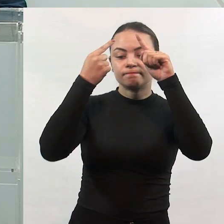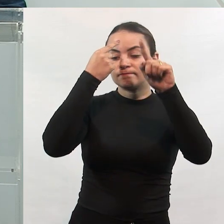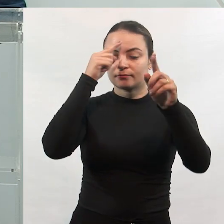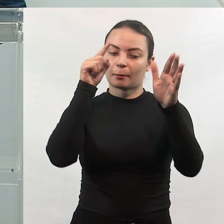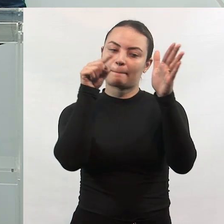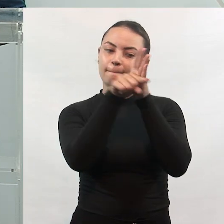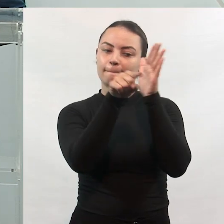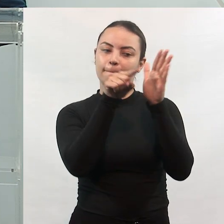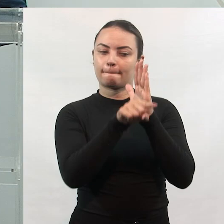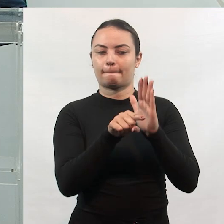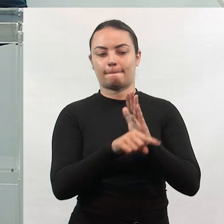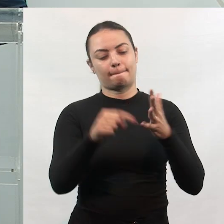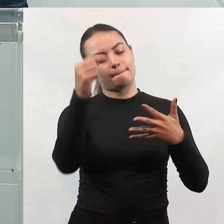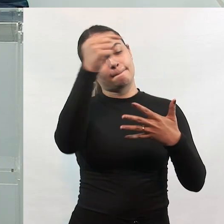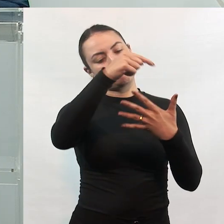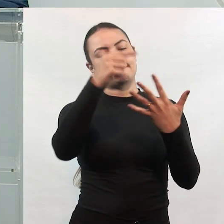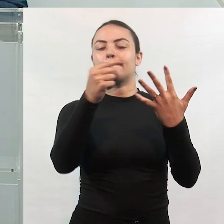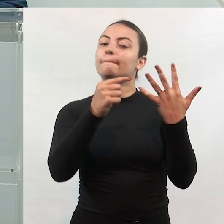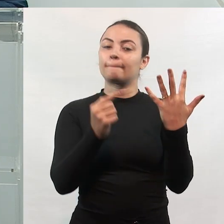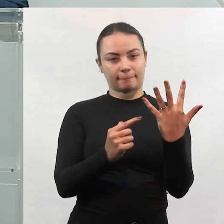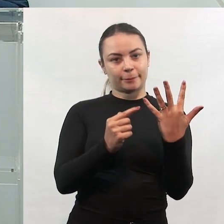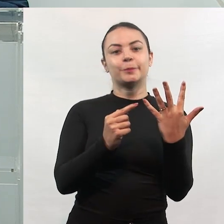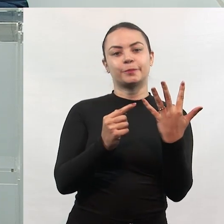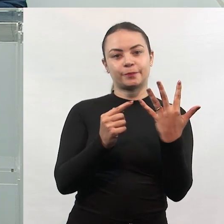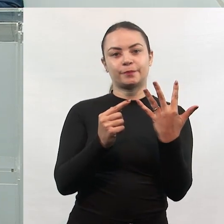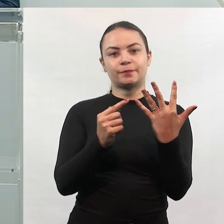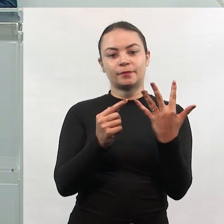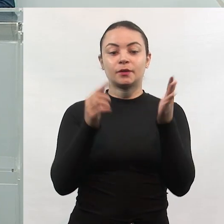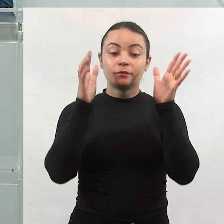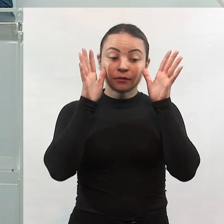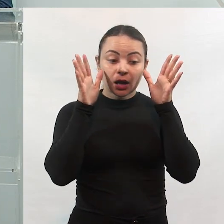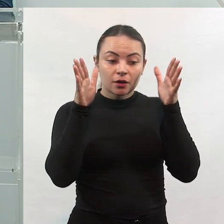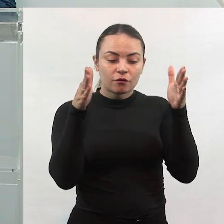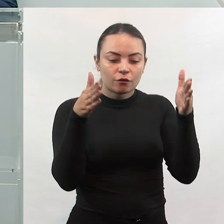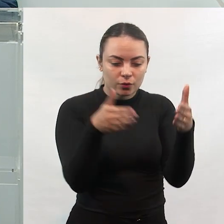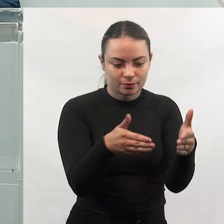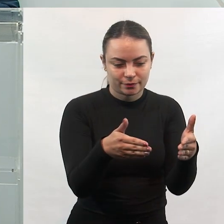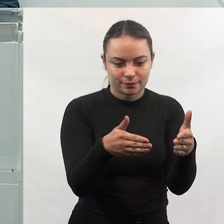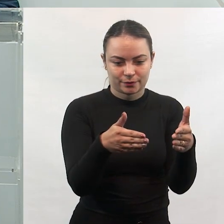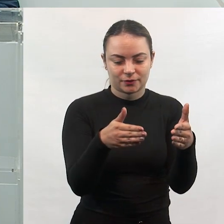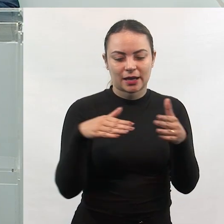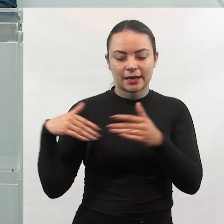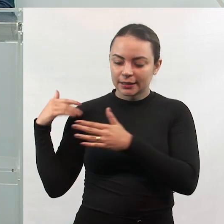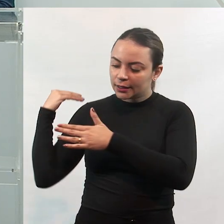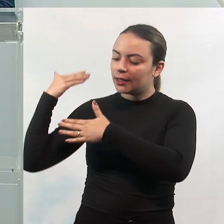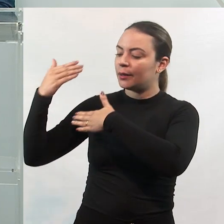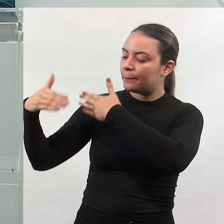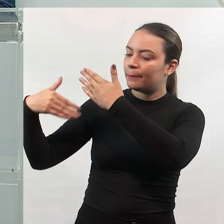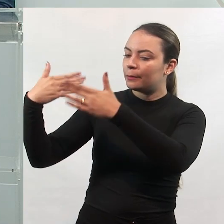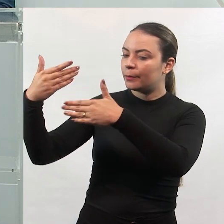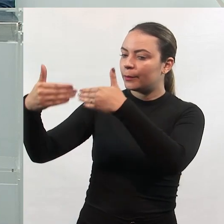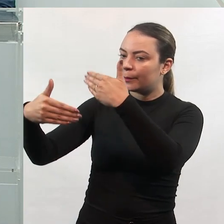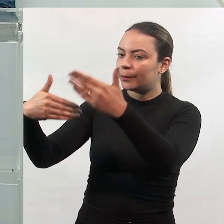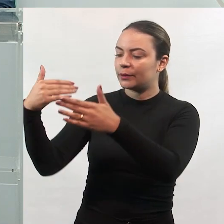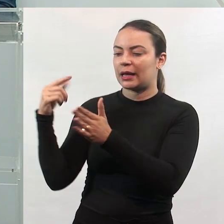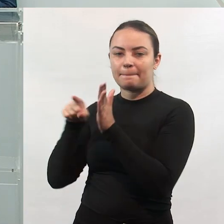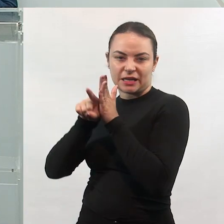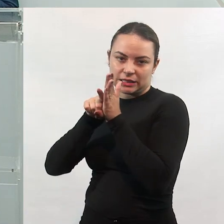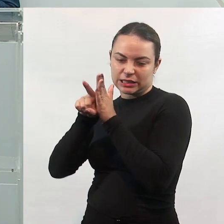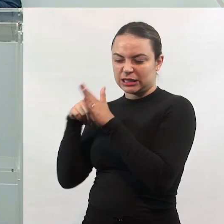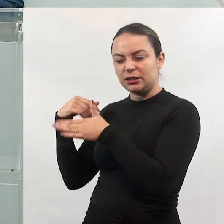são os sujeitos da tua pesquisa, você reduz ali uma série de interferências, né, ao longo do processo de